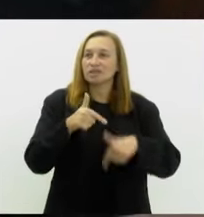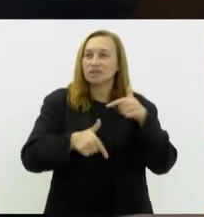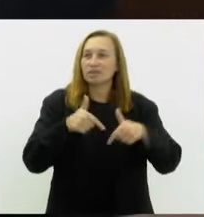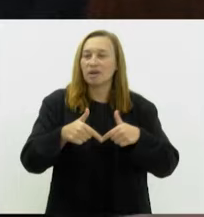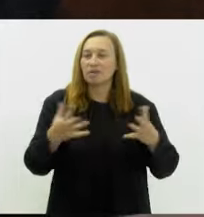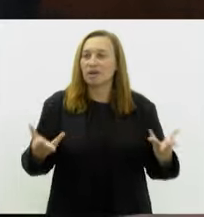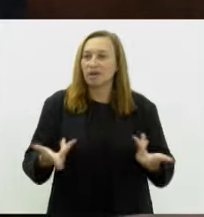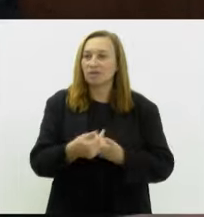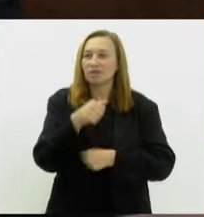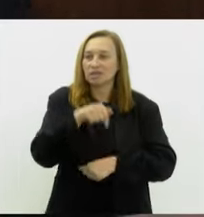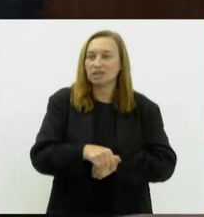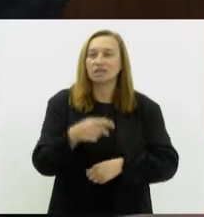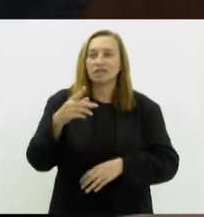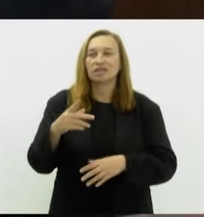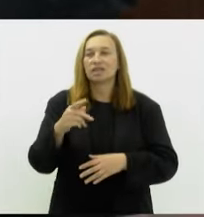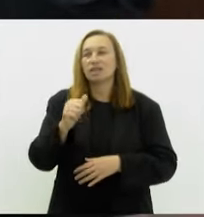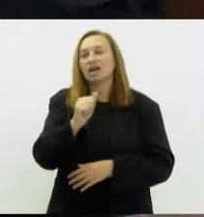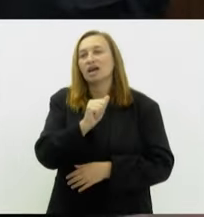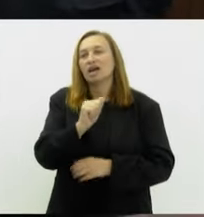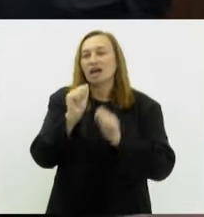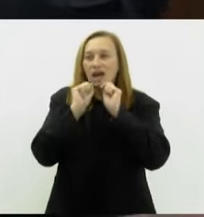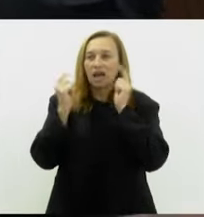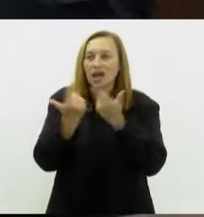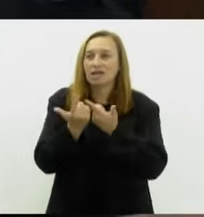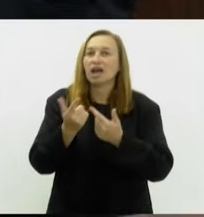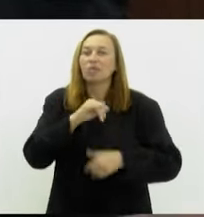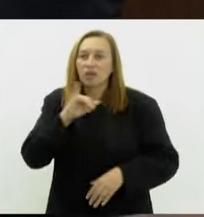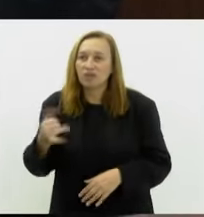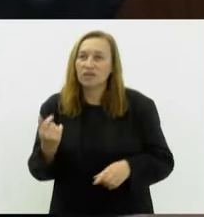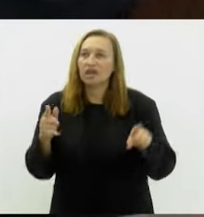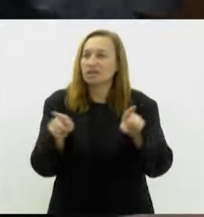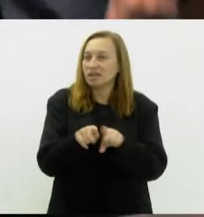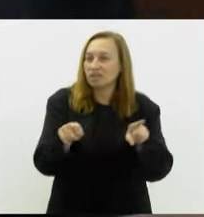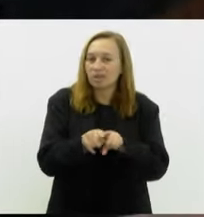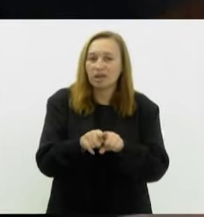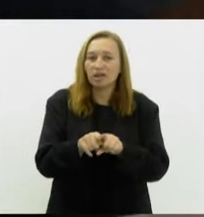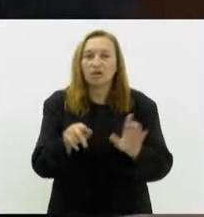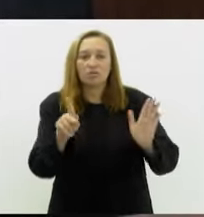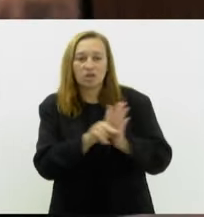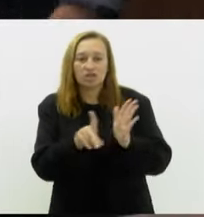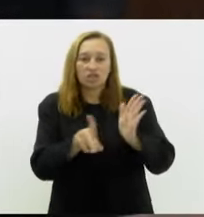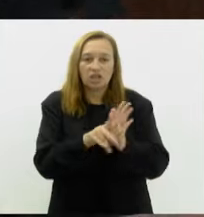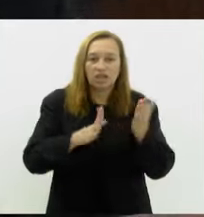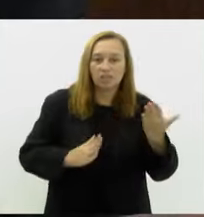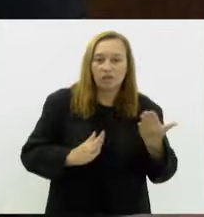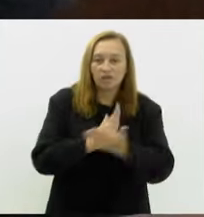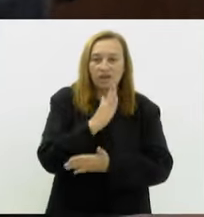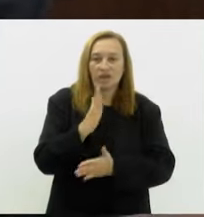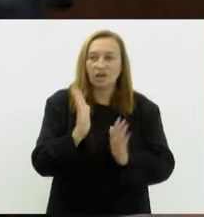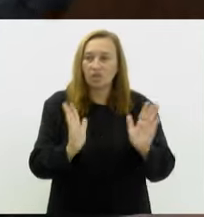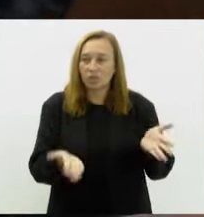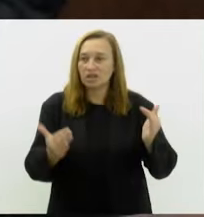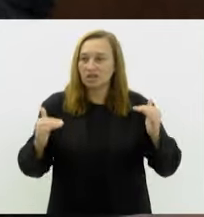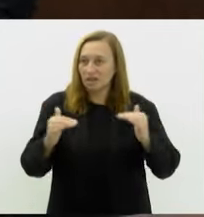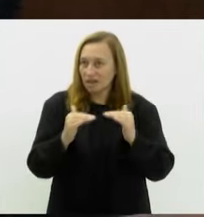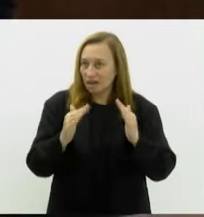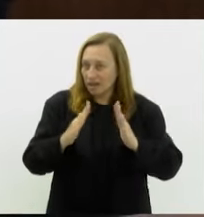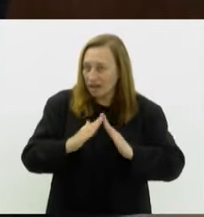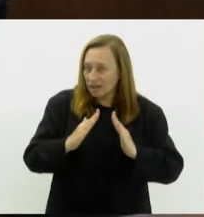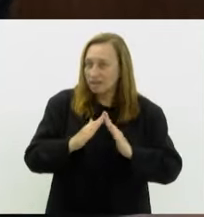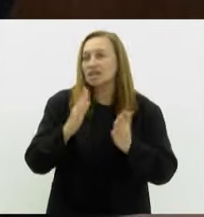aqui na Alerj. Eu queria aproveitar que eu não falei nada sobre o projeto de lei que foi aprovado nessa casa agora, na